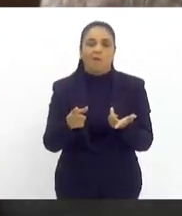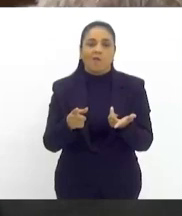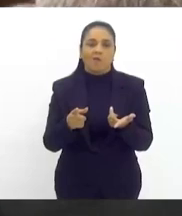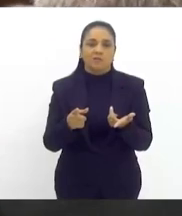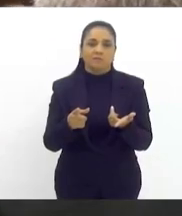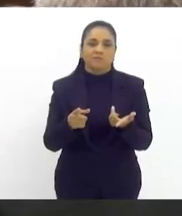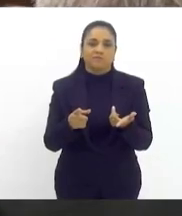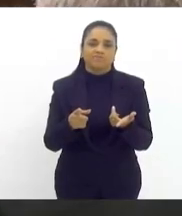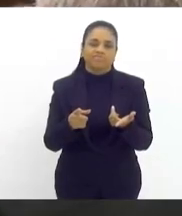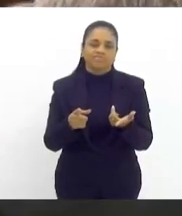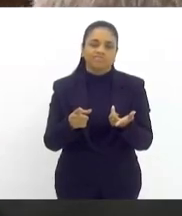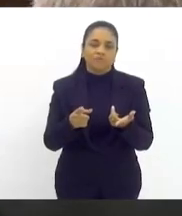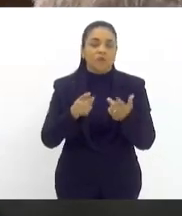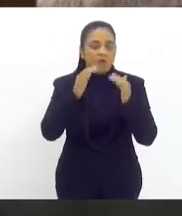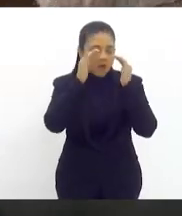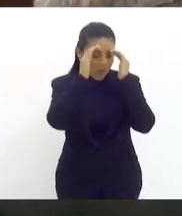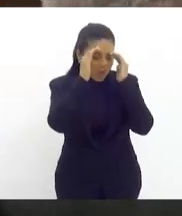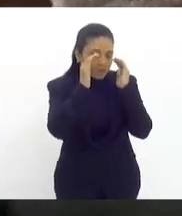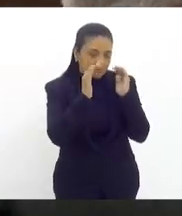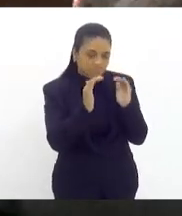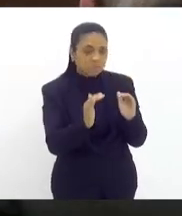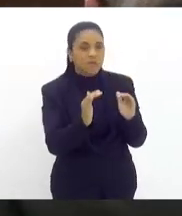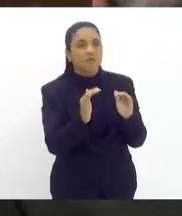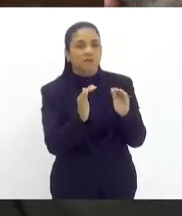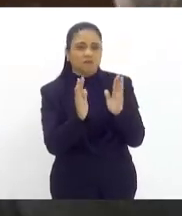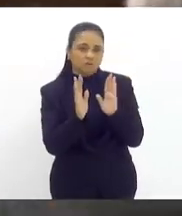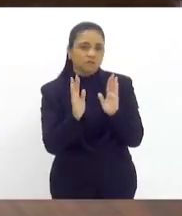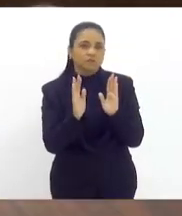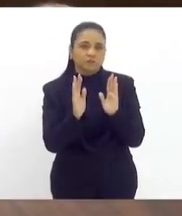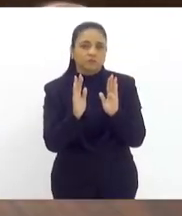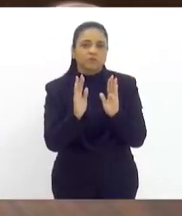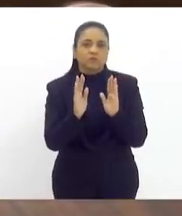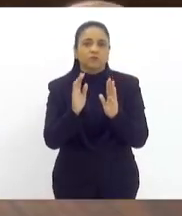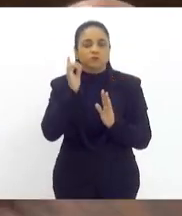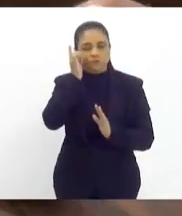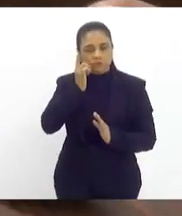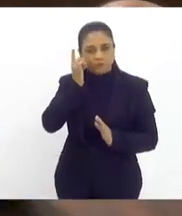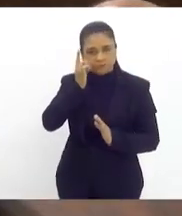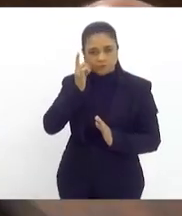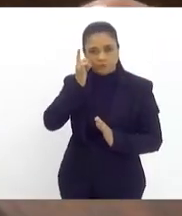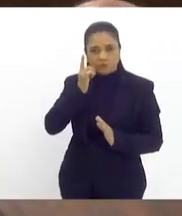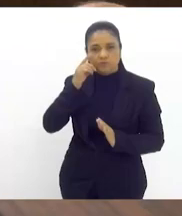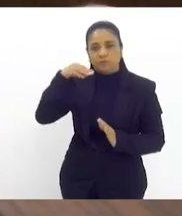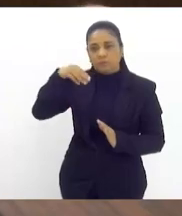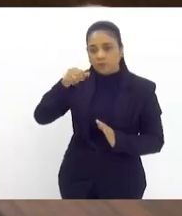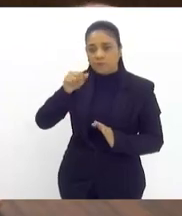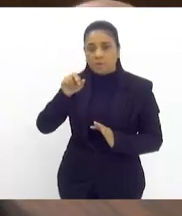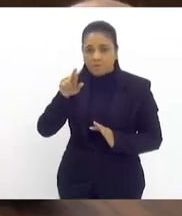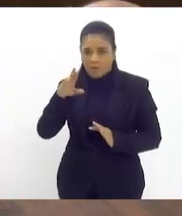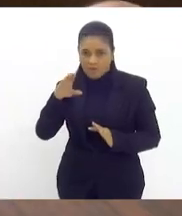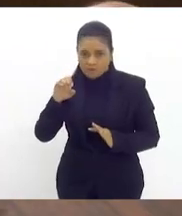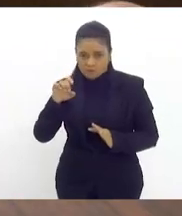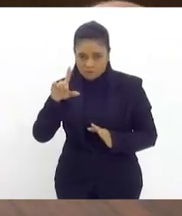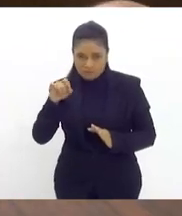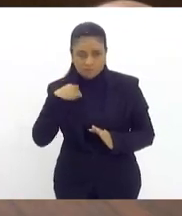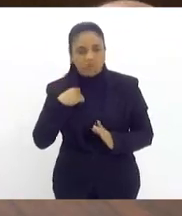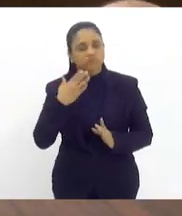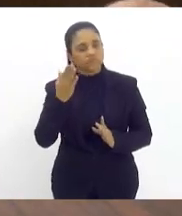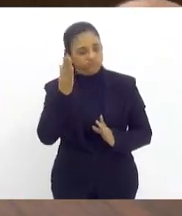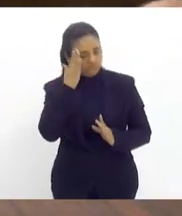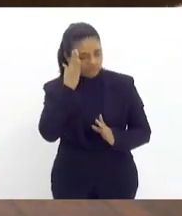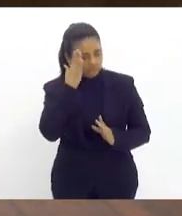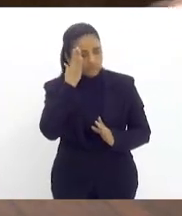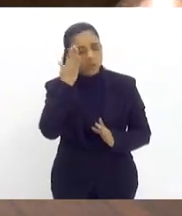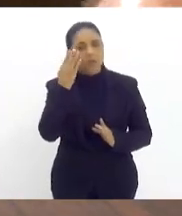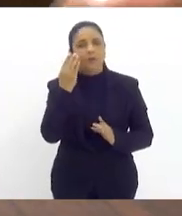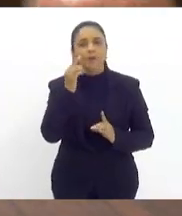claro respeitando a posição do deputado Marcelo Dino entendendo que há uma intenção boa mas